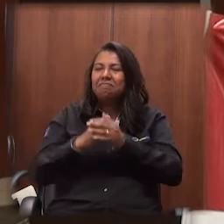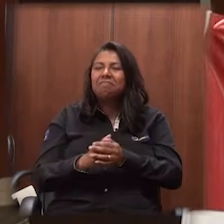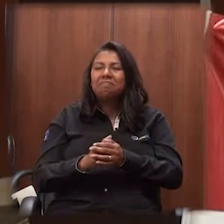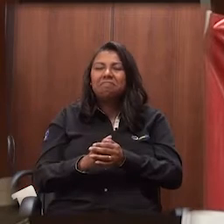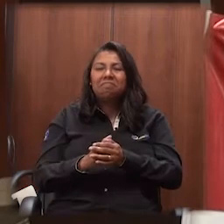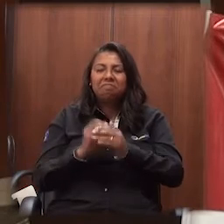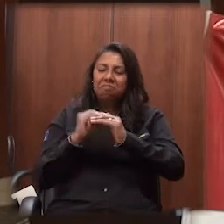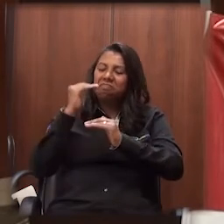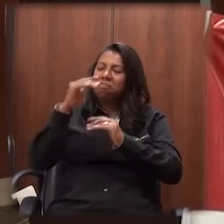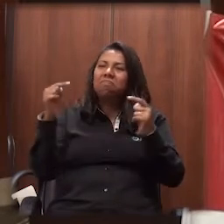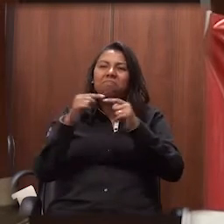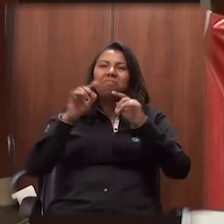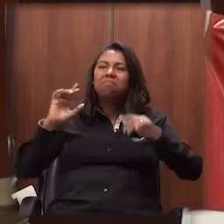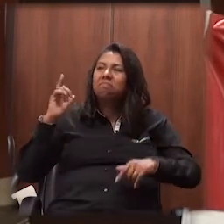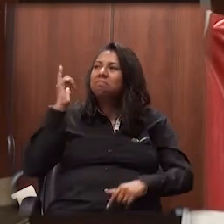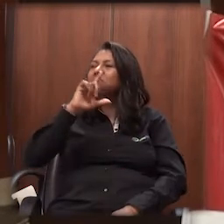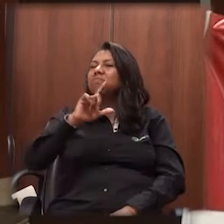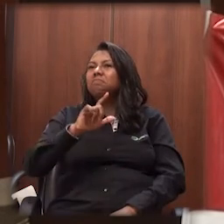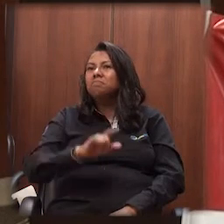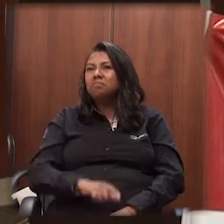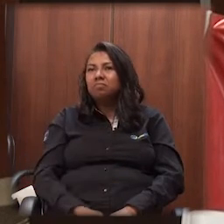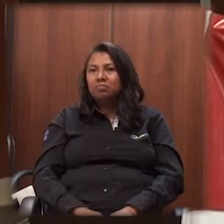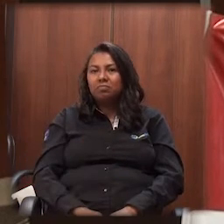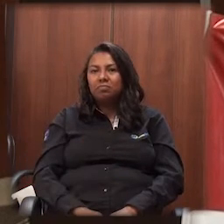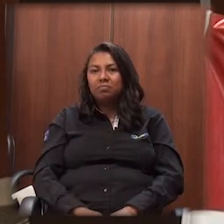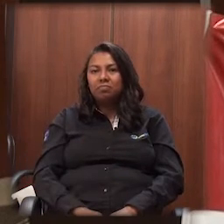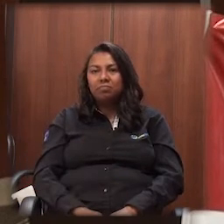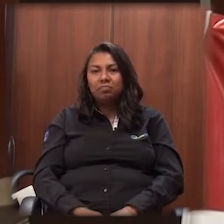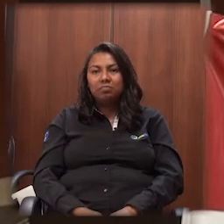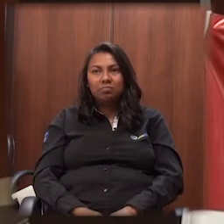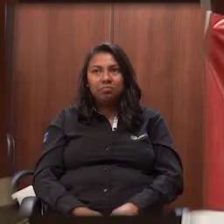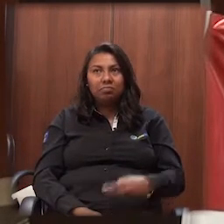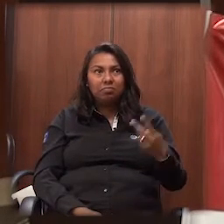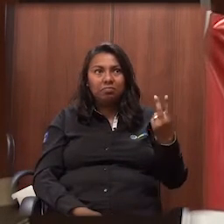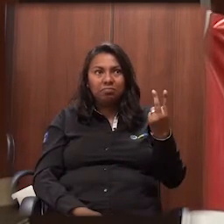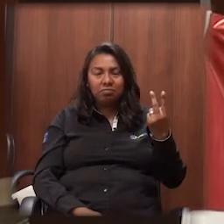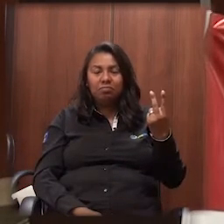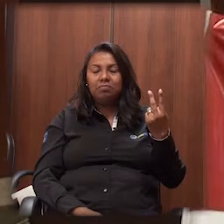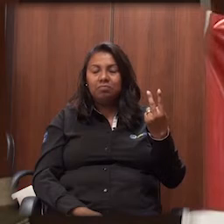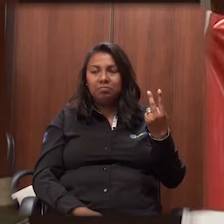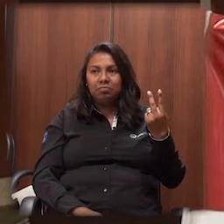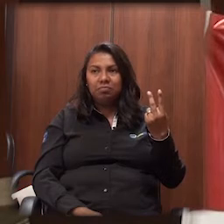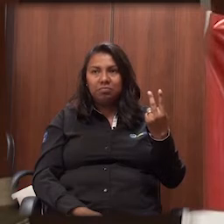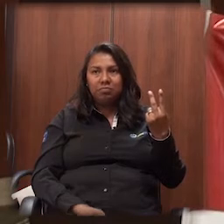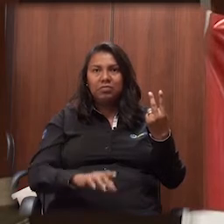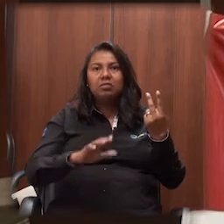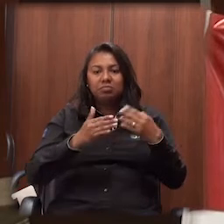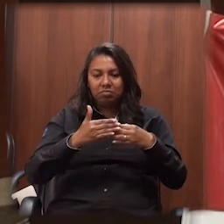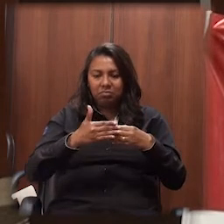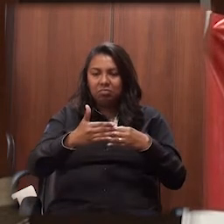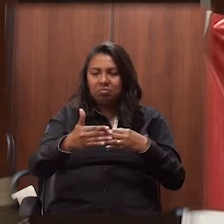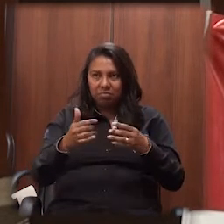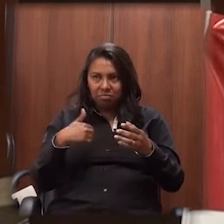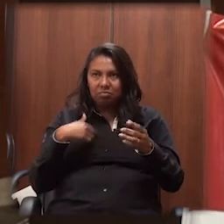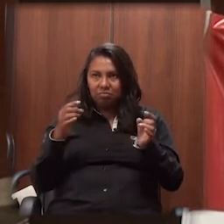conquista. Para nós ficarmos agora na segunda dimensão, eu já finalizar a minha